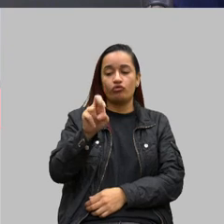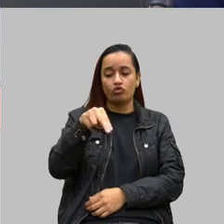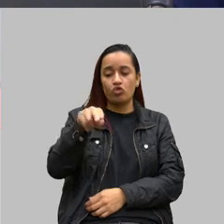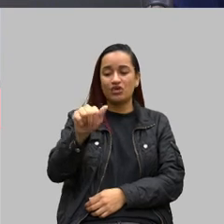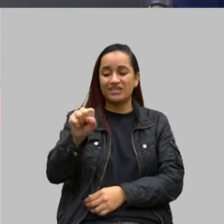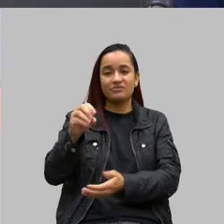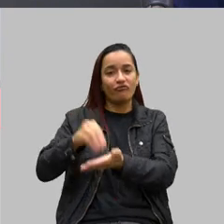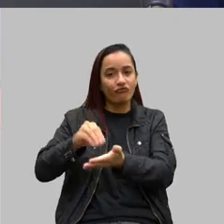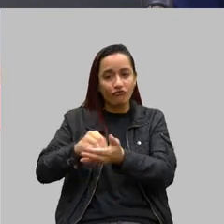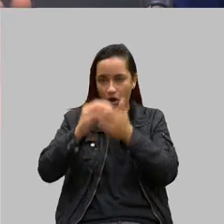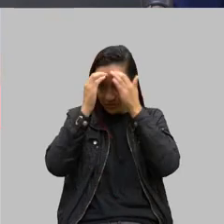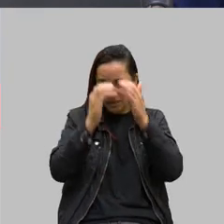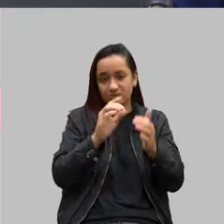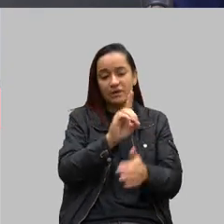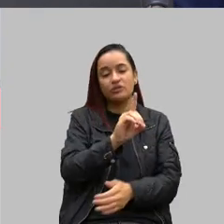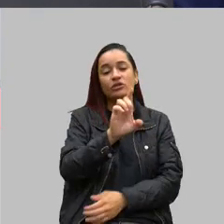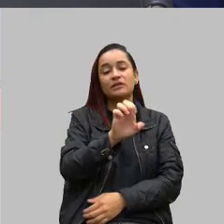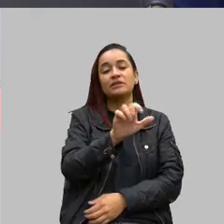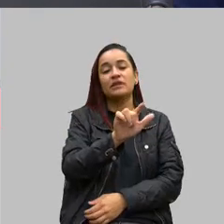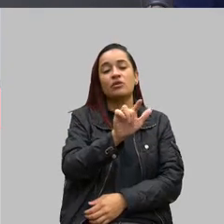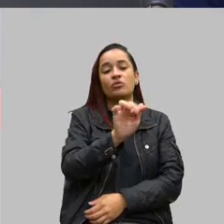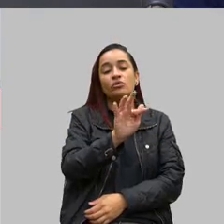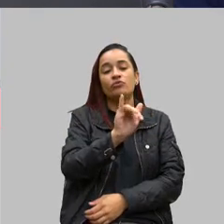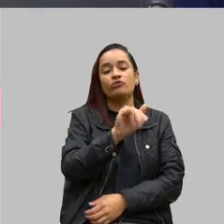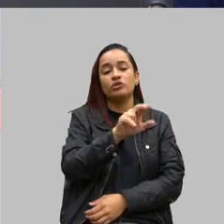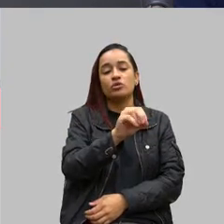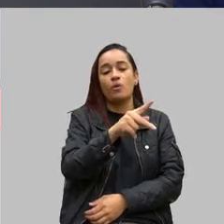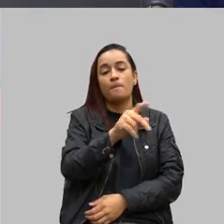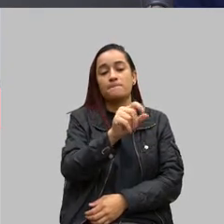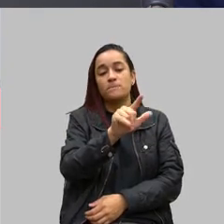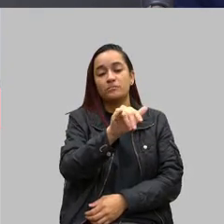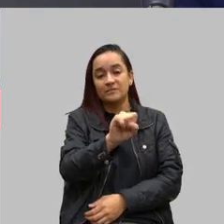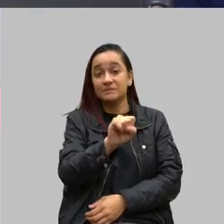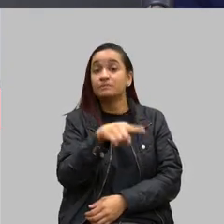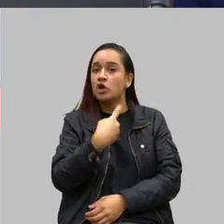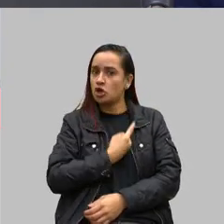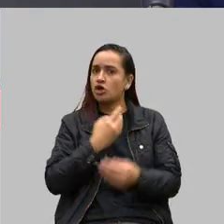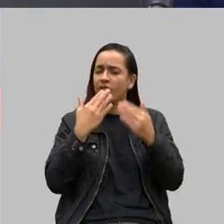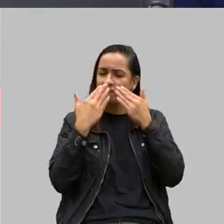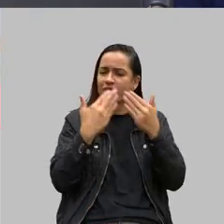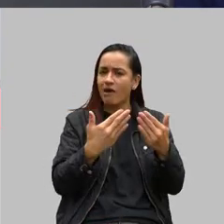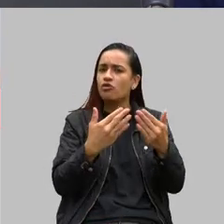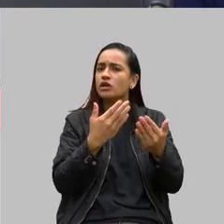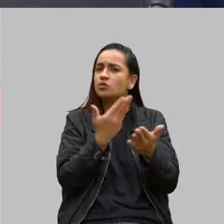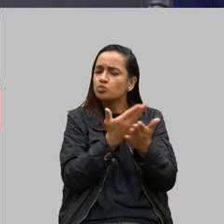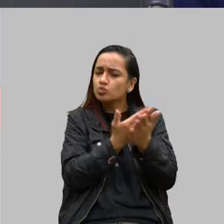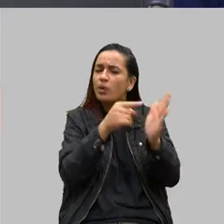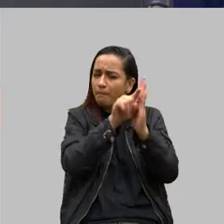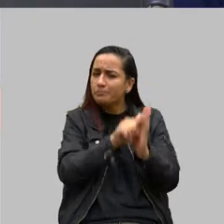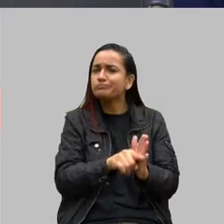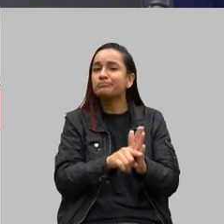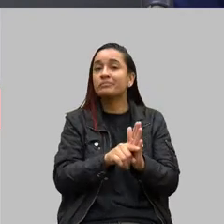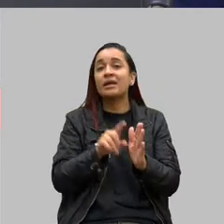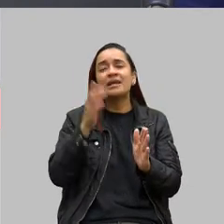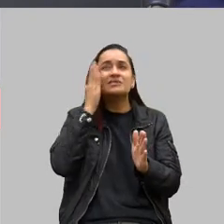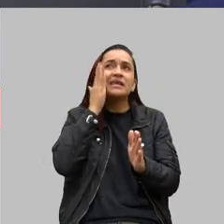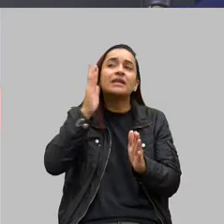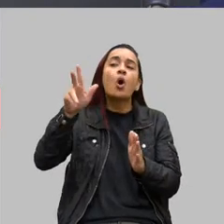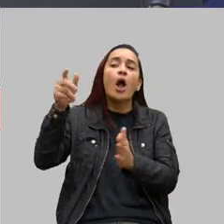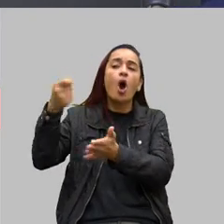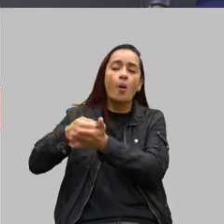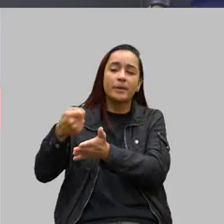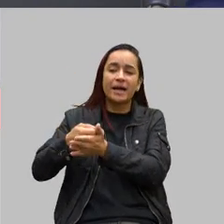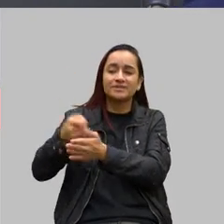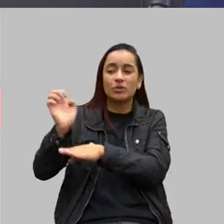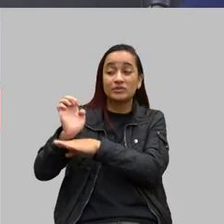conão Esse estudo de concessão Nós somos totalmente favoráveis mas antes que tenha estudo aí já não é obrigação do Estado mas que o estado possa